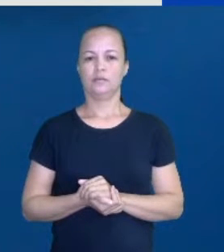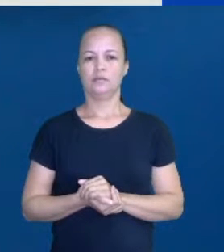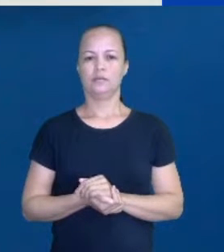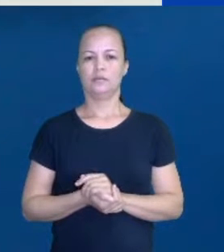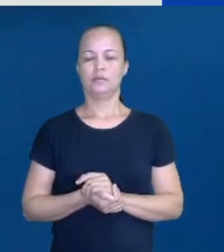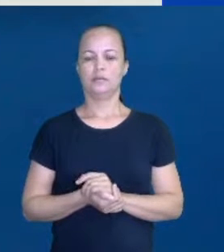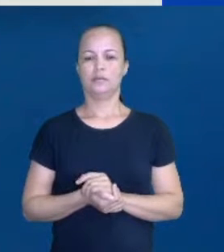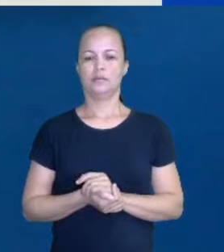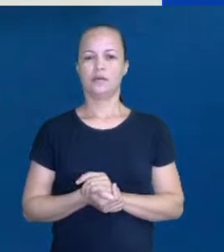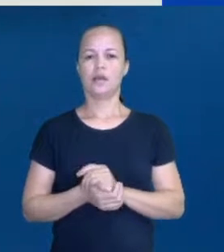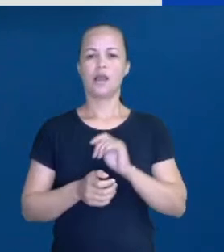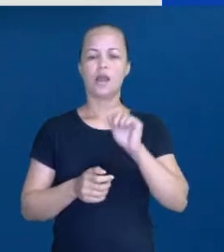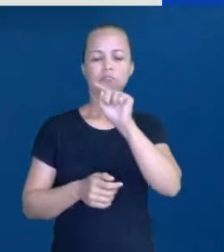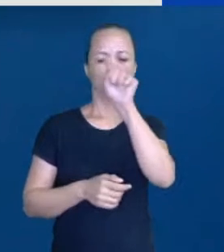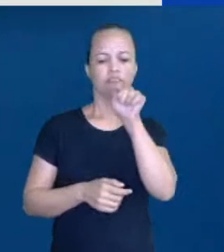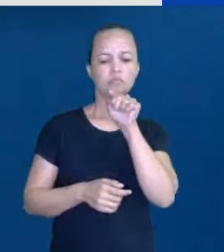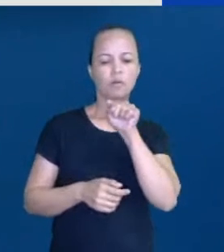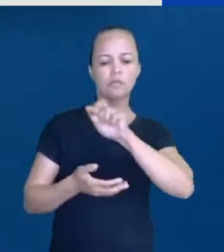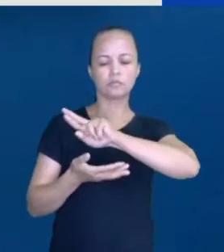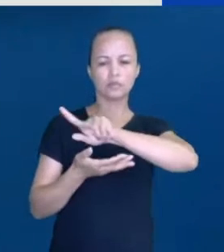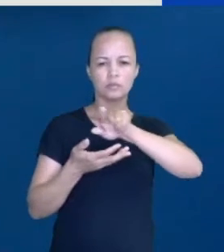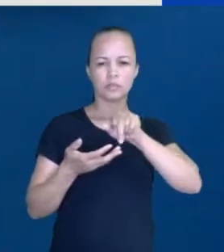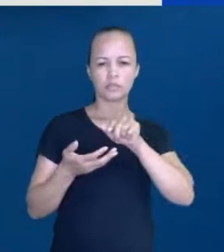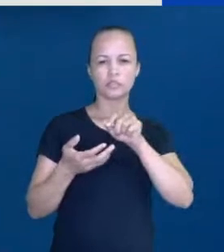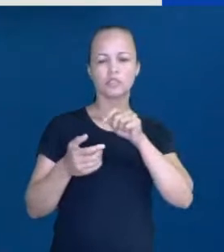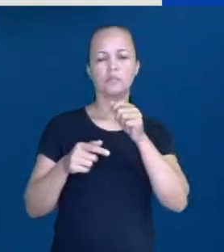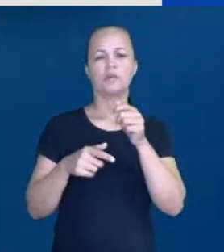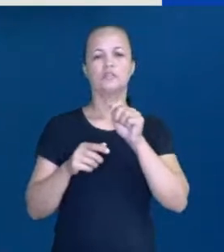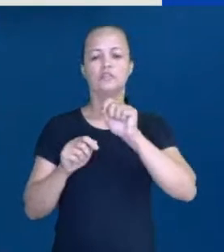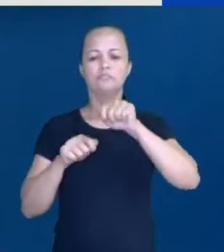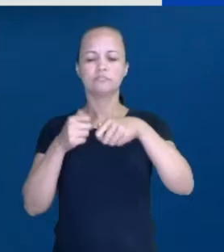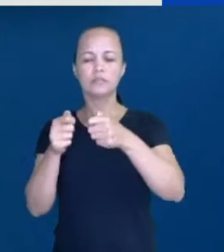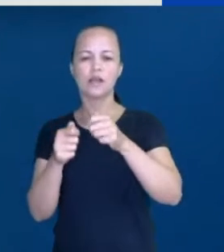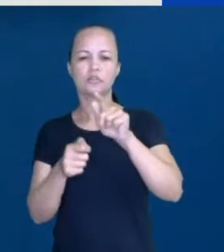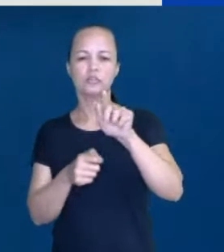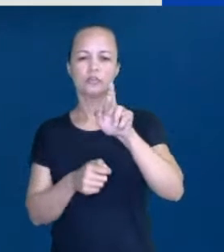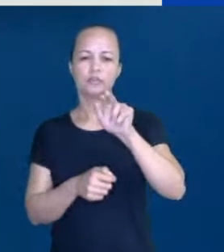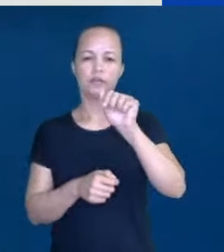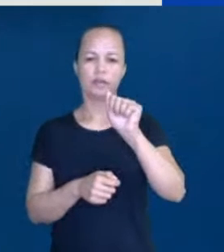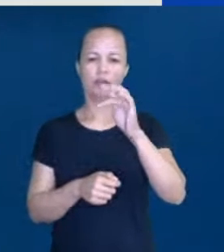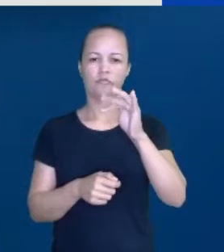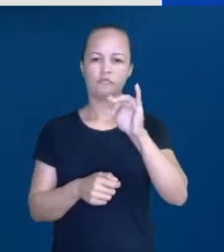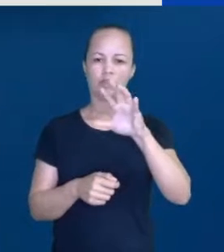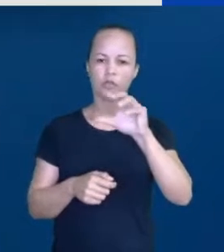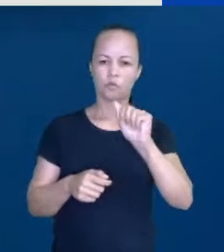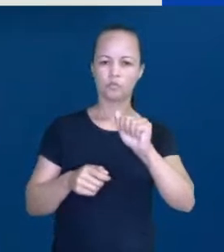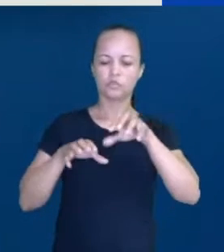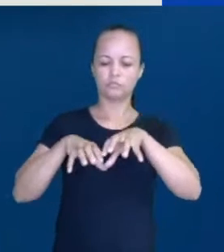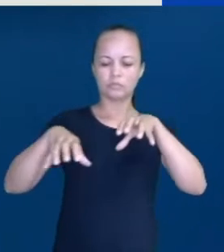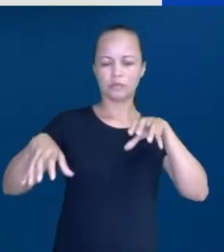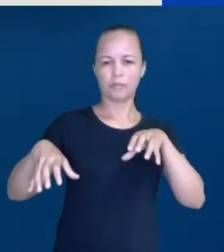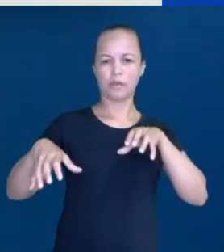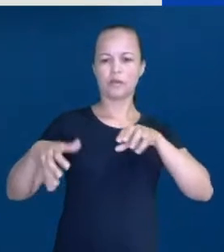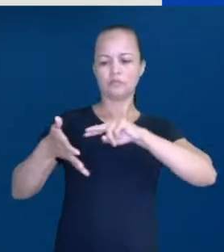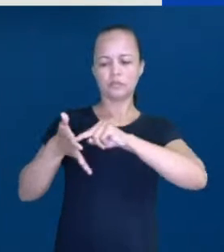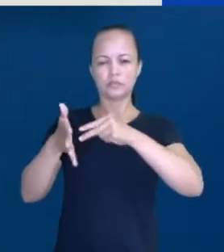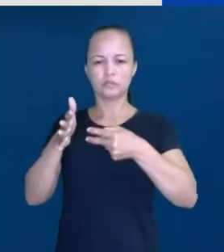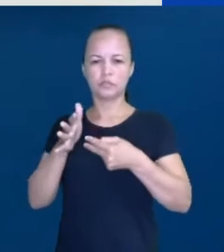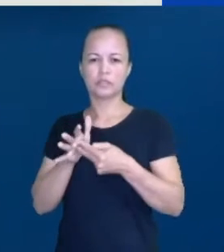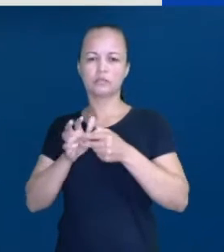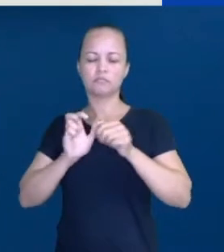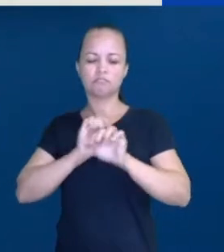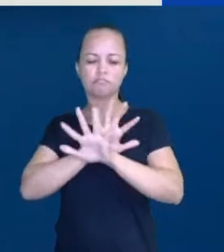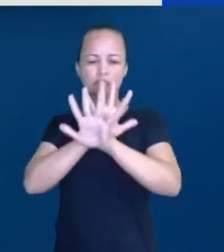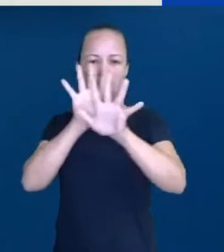é um sistema de sinais gráficos que indicam separação entre unidades significativas para tornar mais